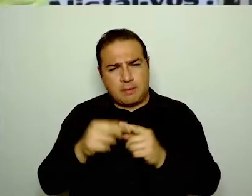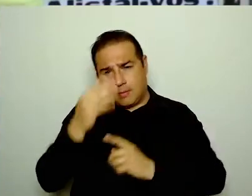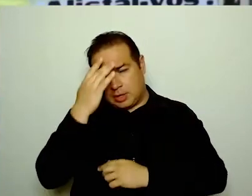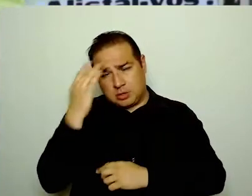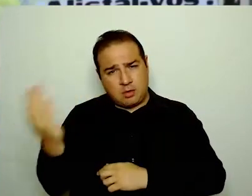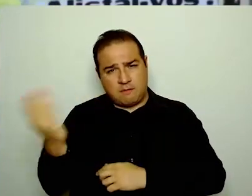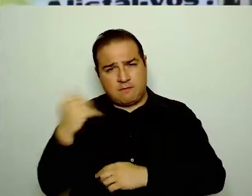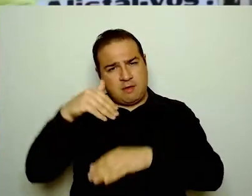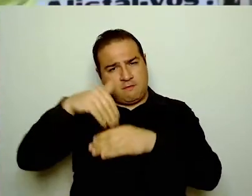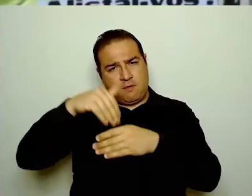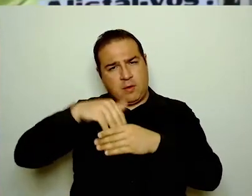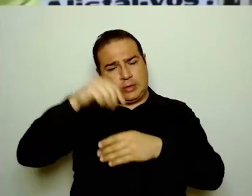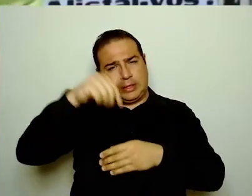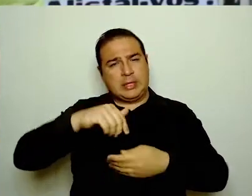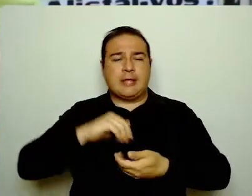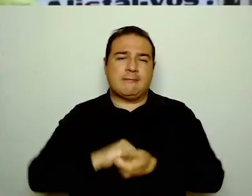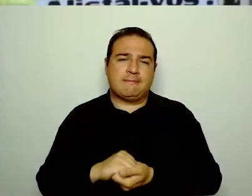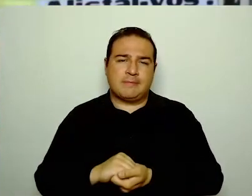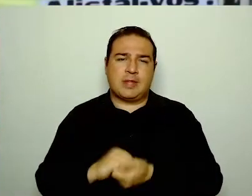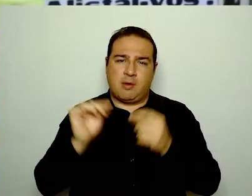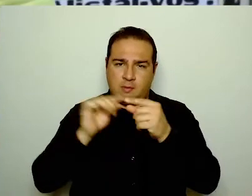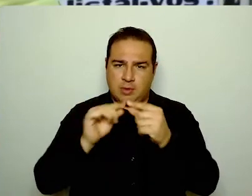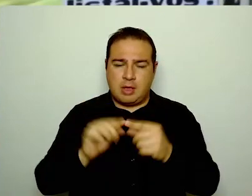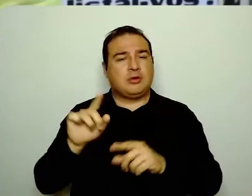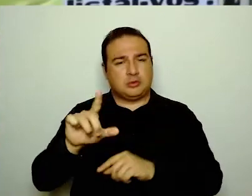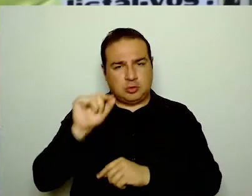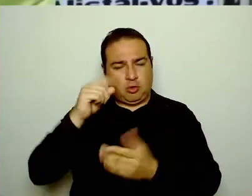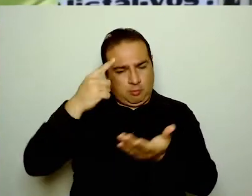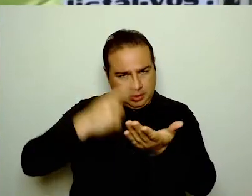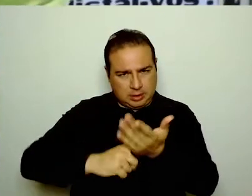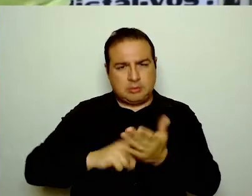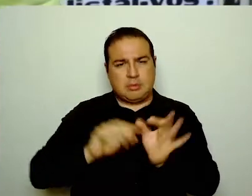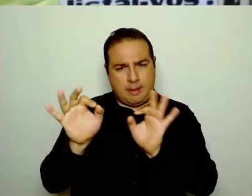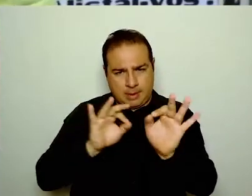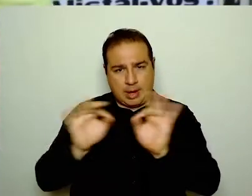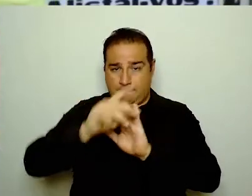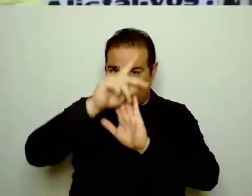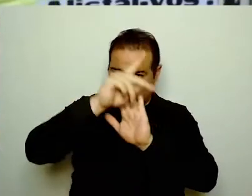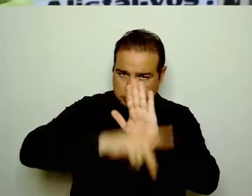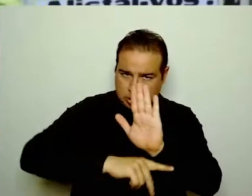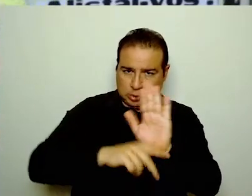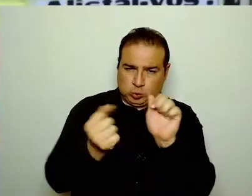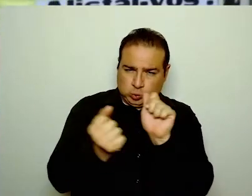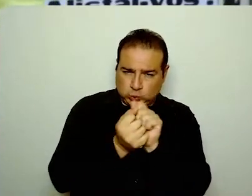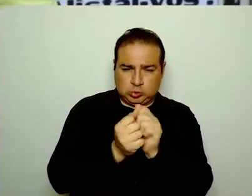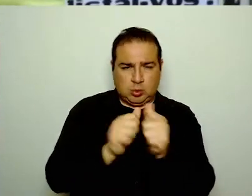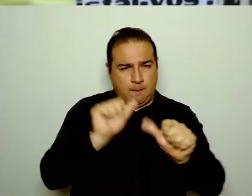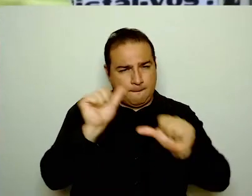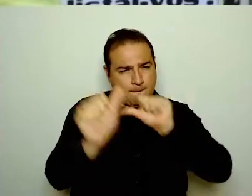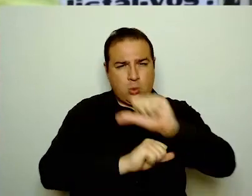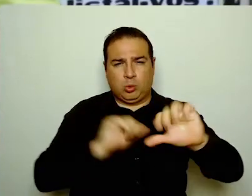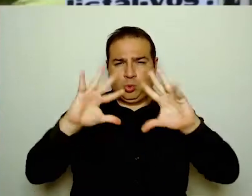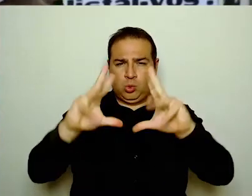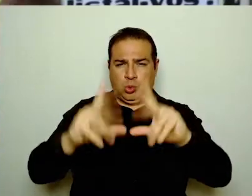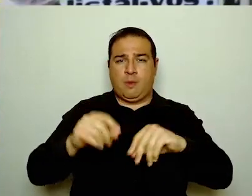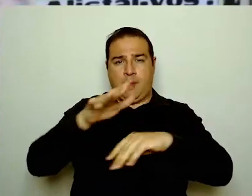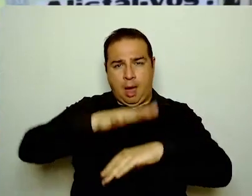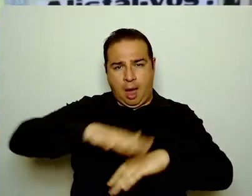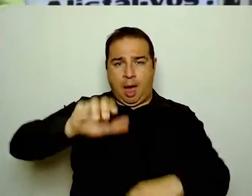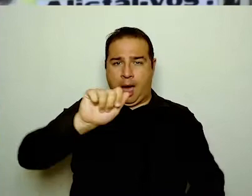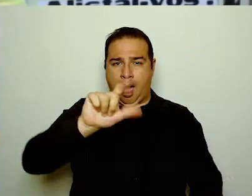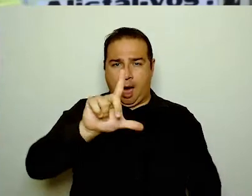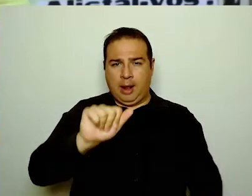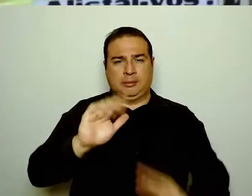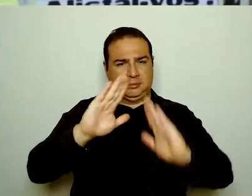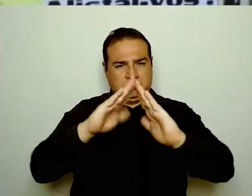poderia colocar um tapete vermelho para os meus eleitores, né? Então, foi isso que eu fiz. Eu desenvolvi um projeto onde eu transformo